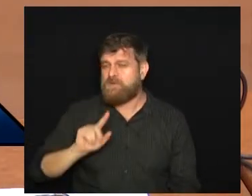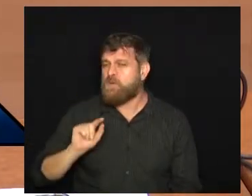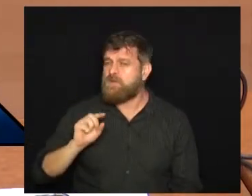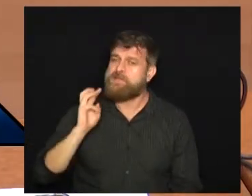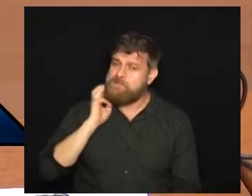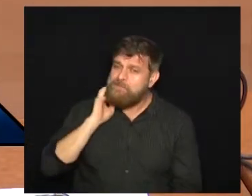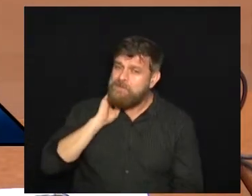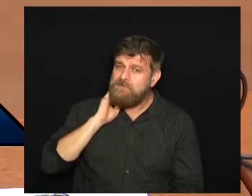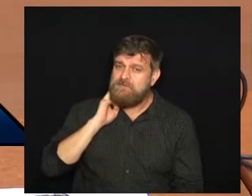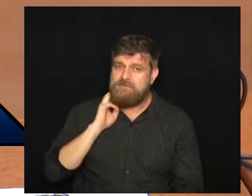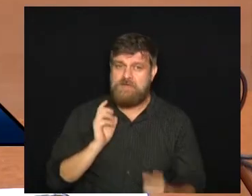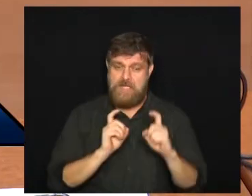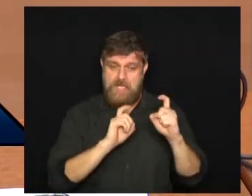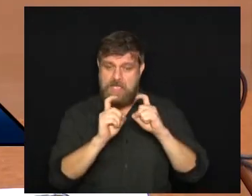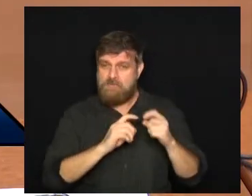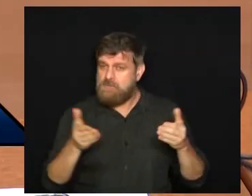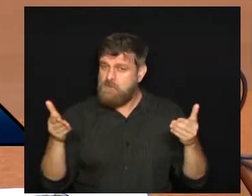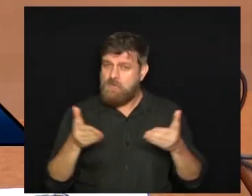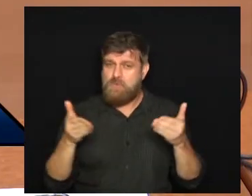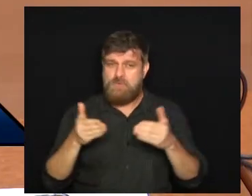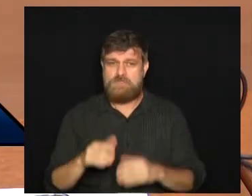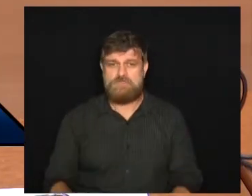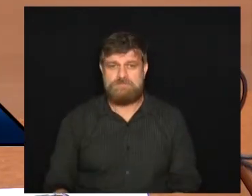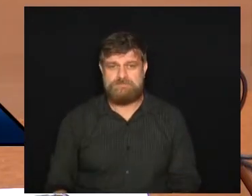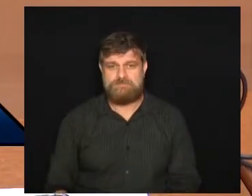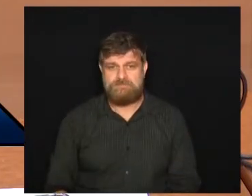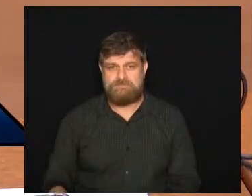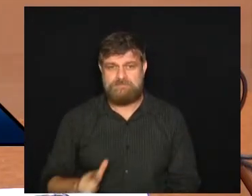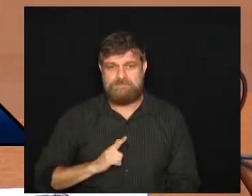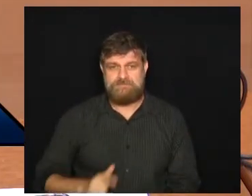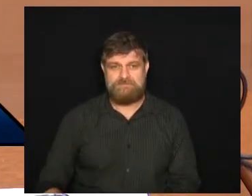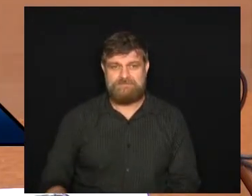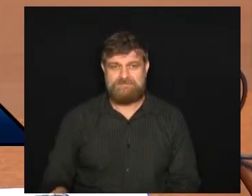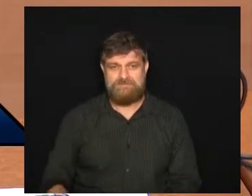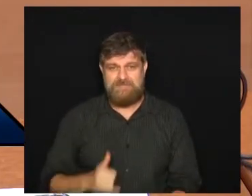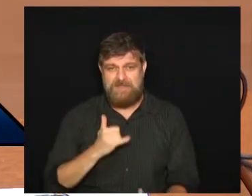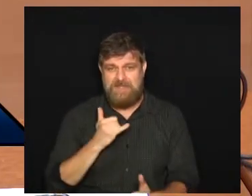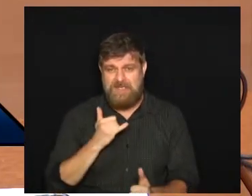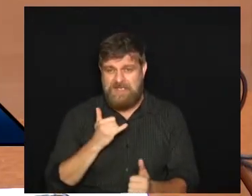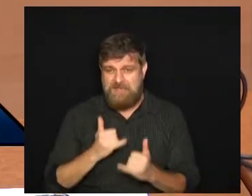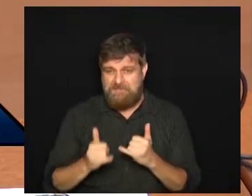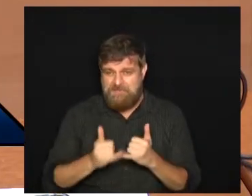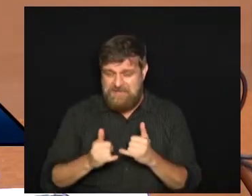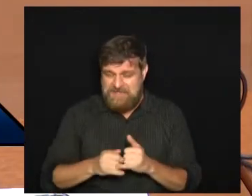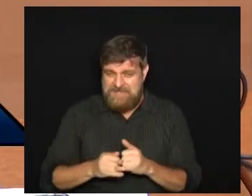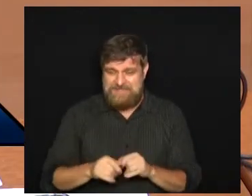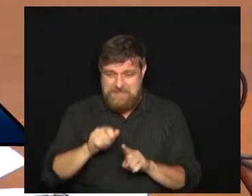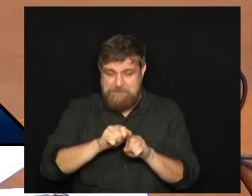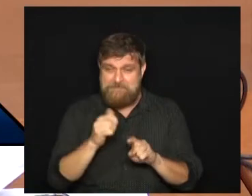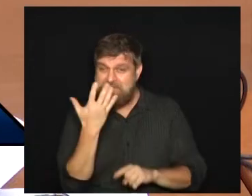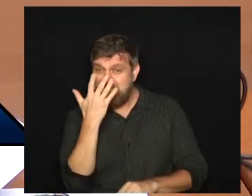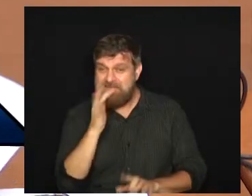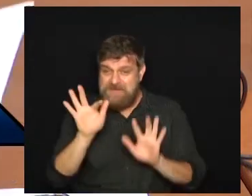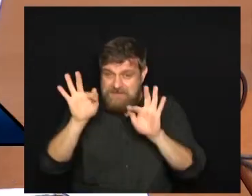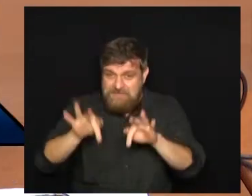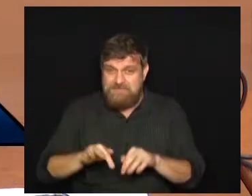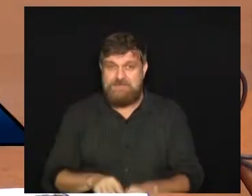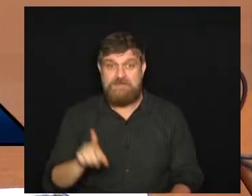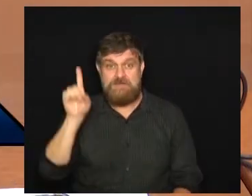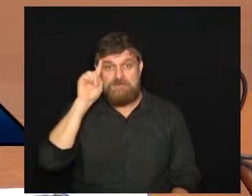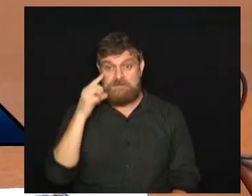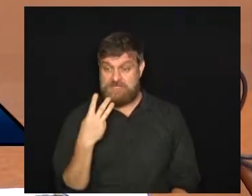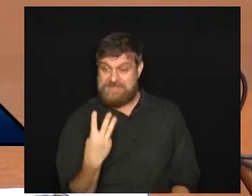que a nossa reunião hoje foi praticamente quase o último dia de fevereiro. E no dia 3